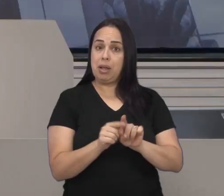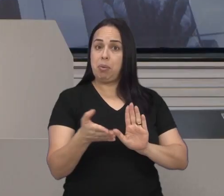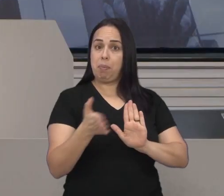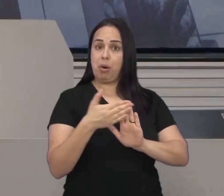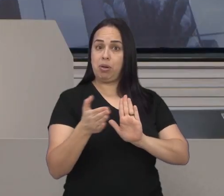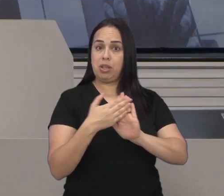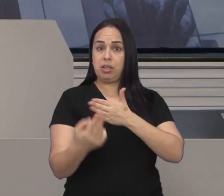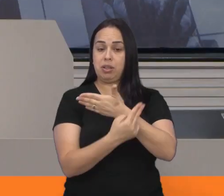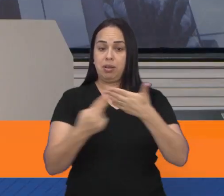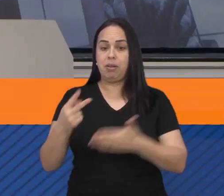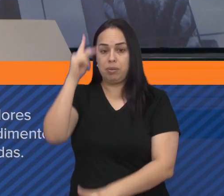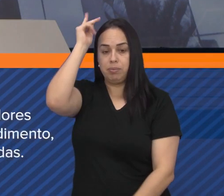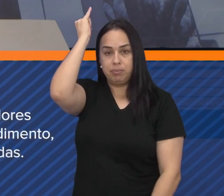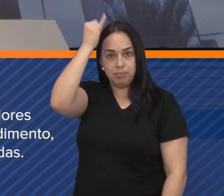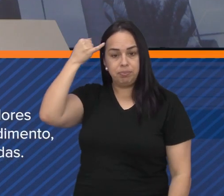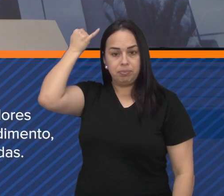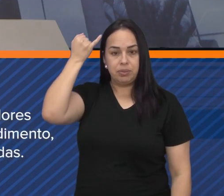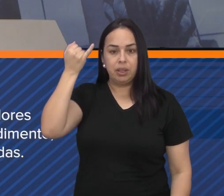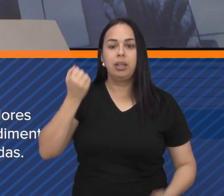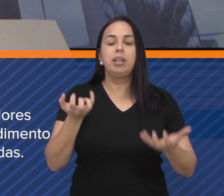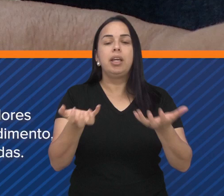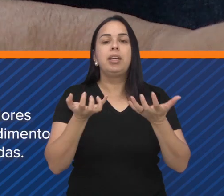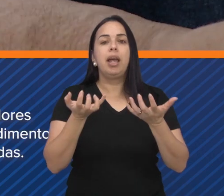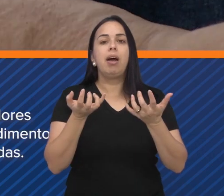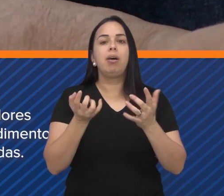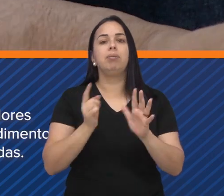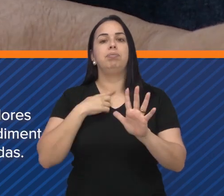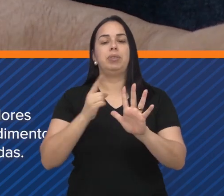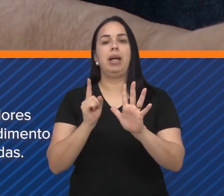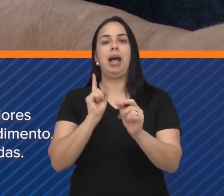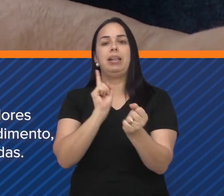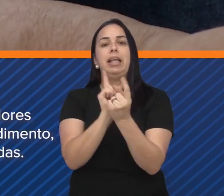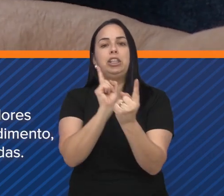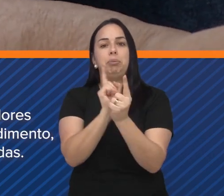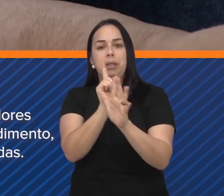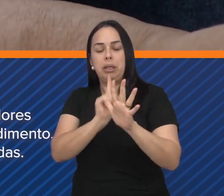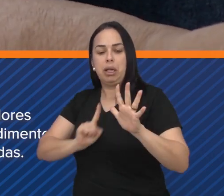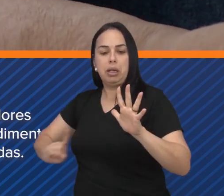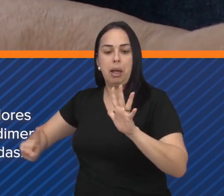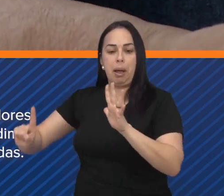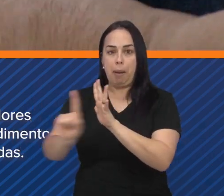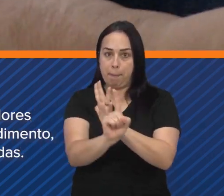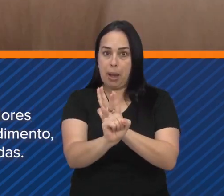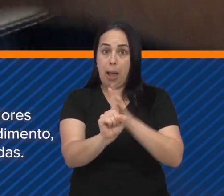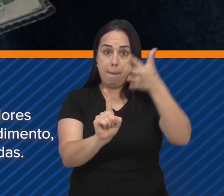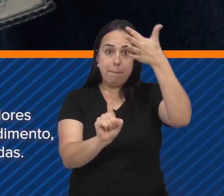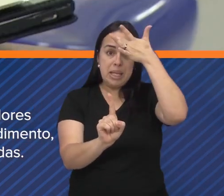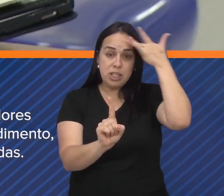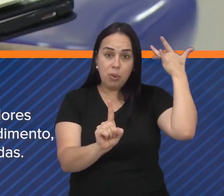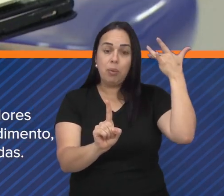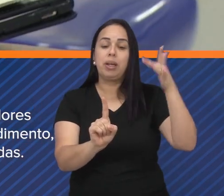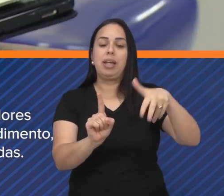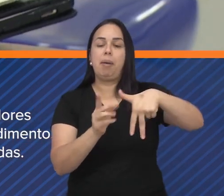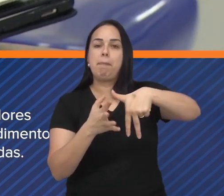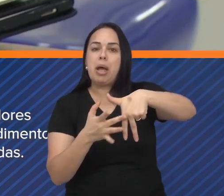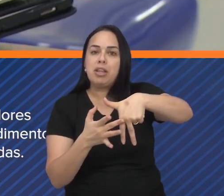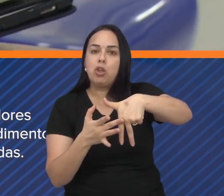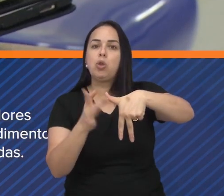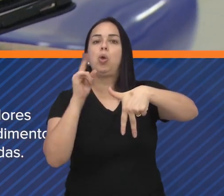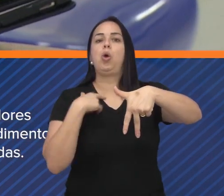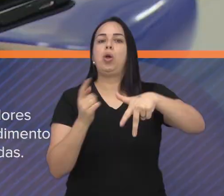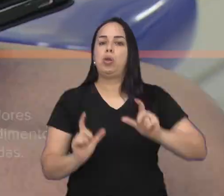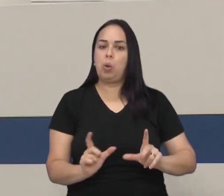o projeto do vereador Dr. José Cláudio, que prevê atendimento prioritário para pacientes oncológicos nos serviços